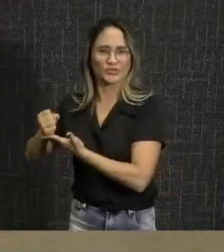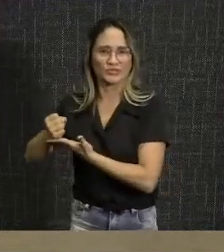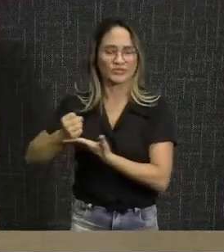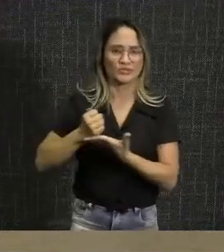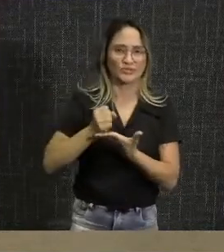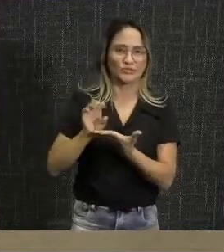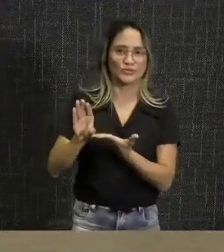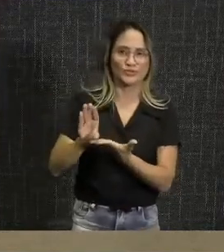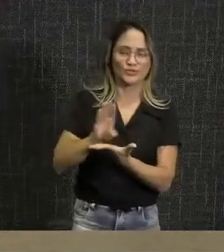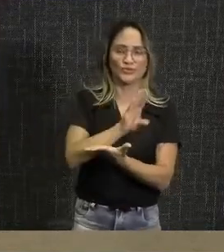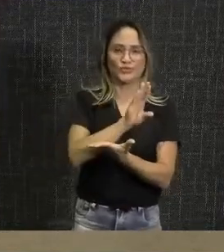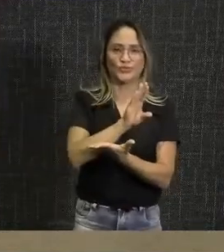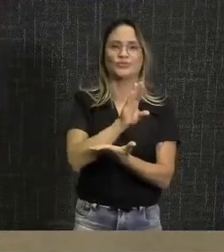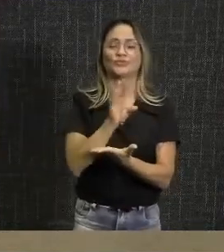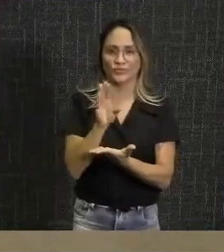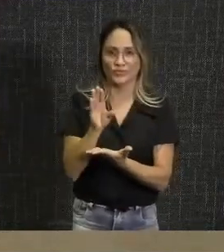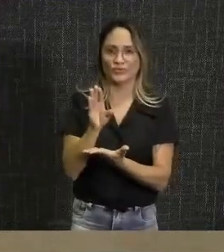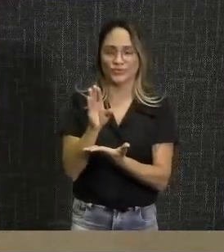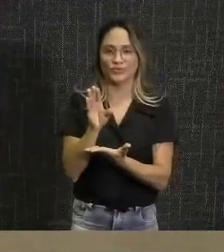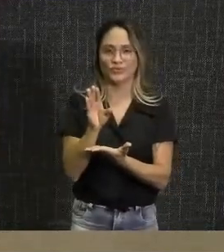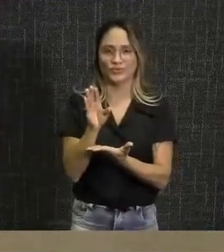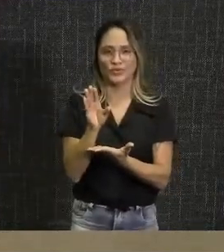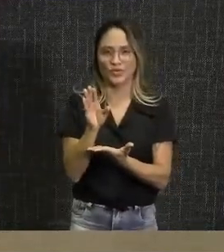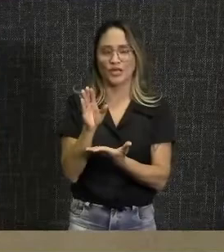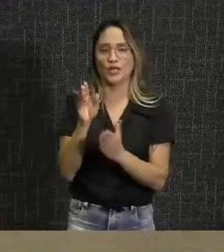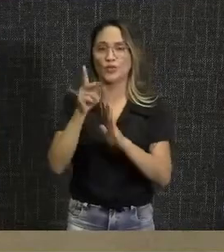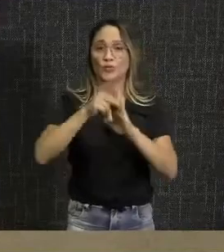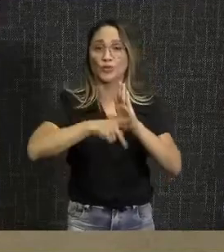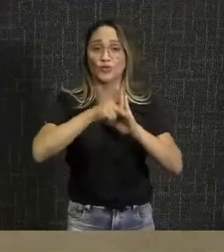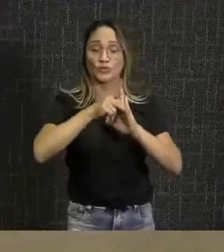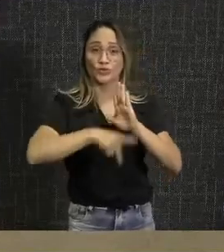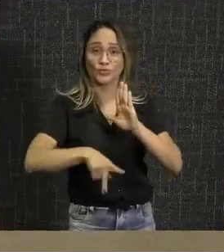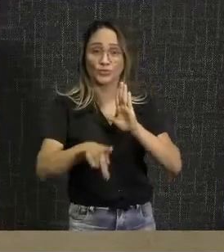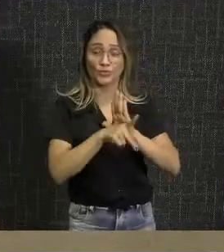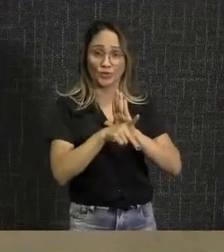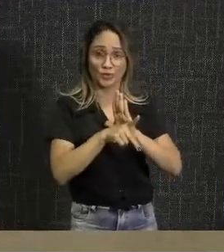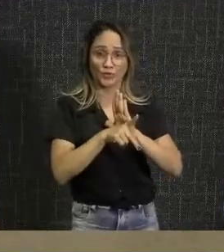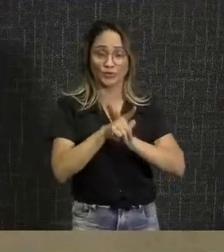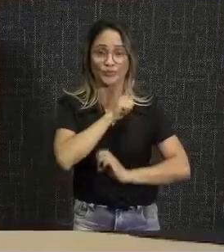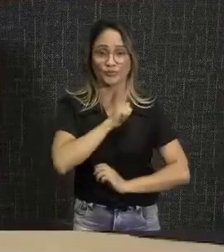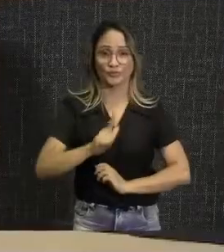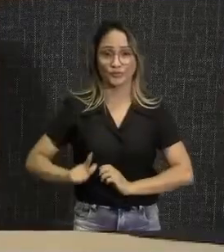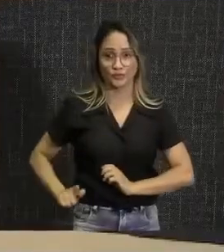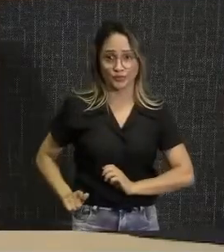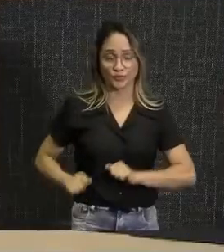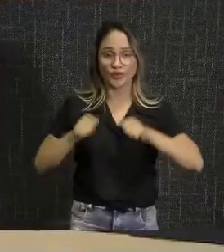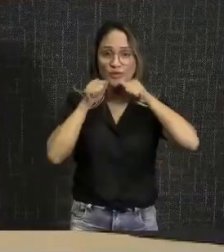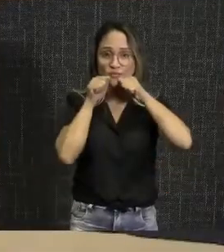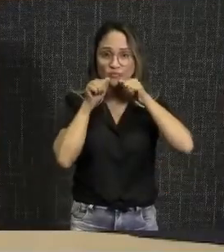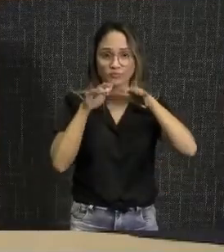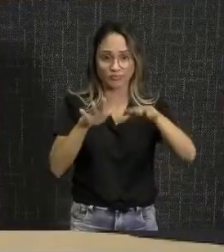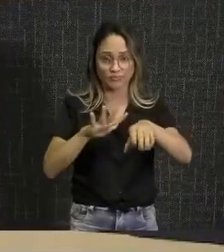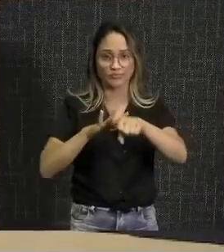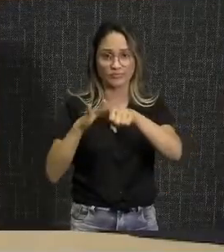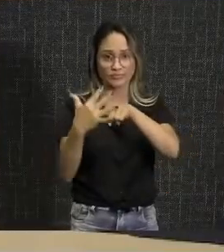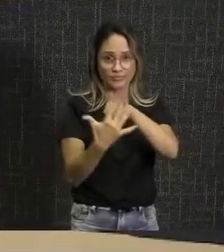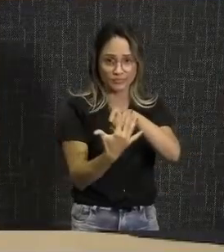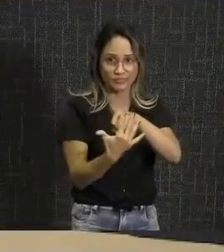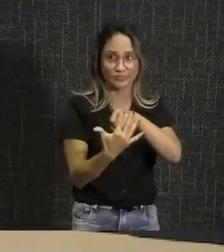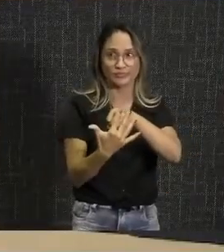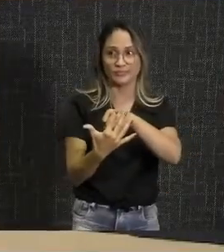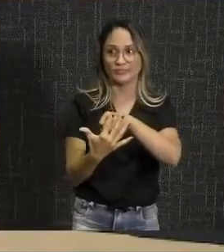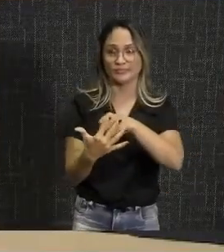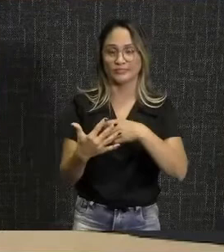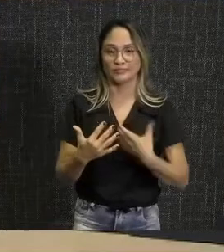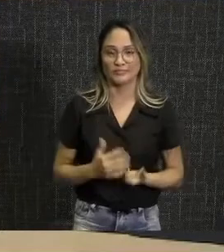temos hoje em relação ao programa do governo para a pandemia, que nós Nós temos um número muito relevante de pessoas que